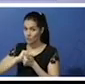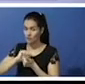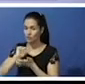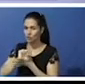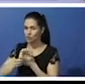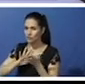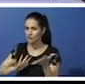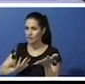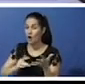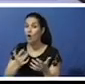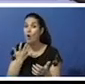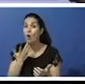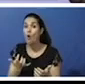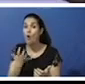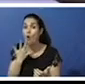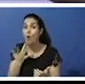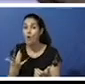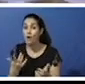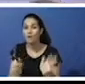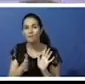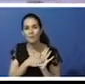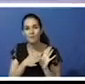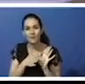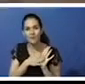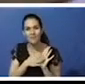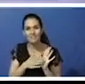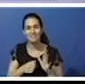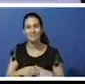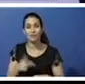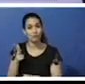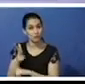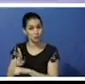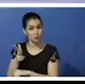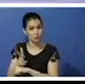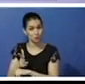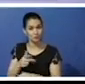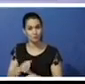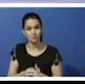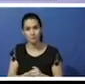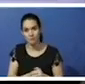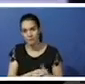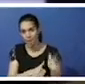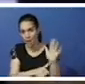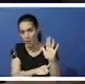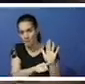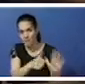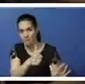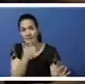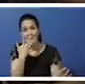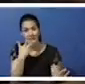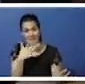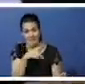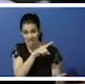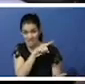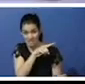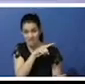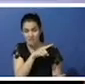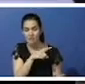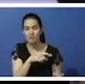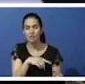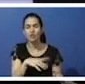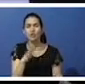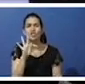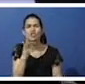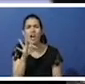atividade pelas cores que foi proposta lá na videoaula, né? O primeiro menininho aqui, que é o Tiago,